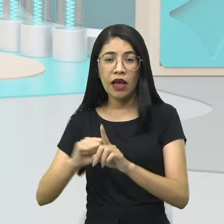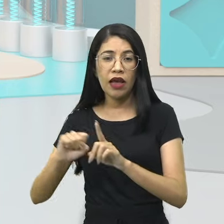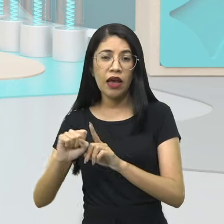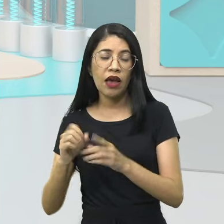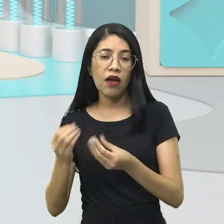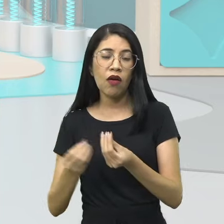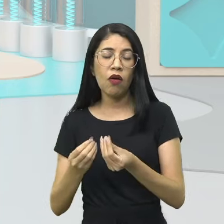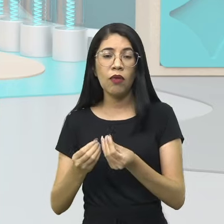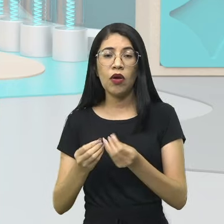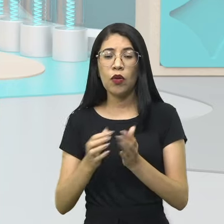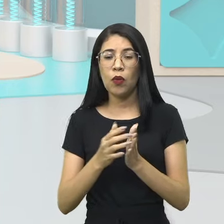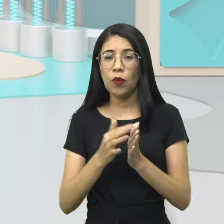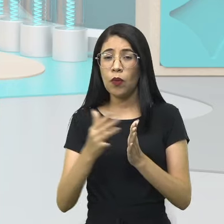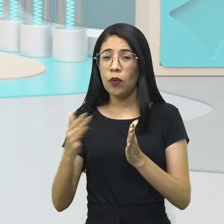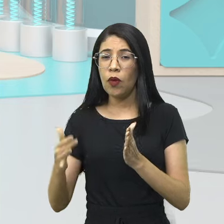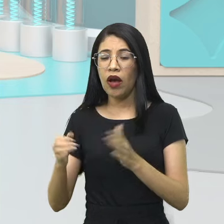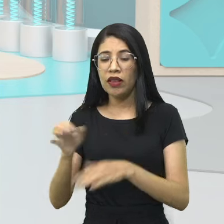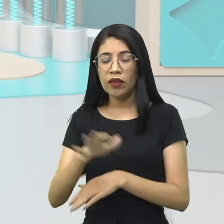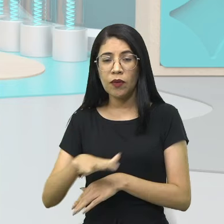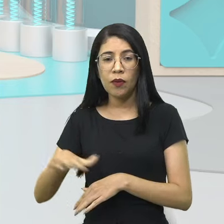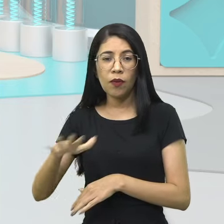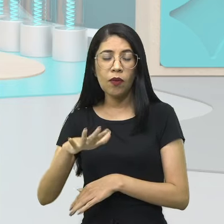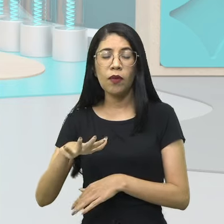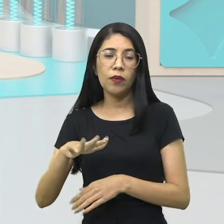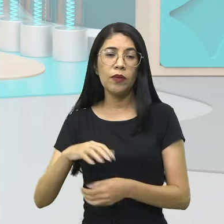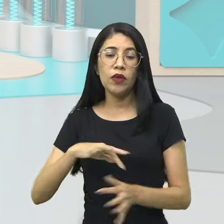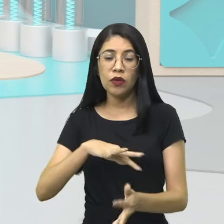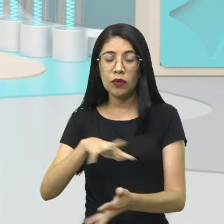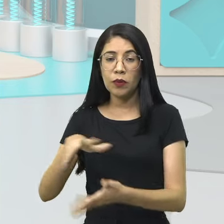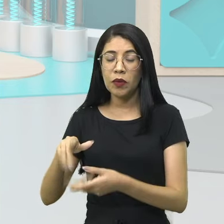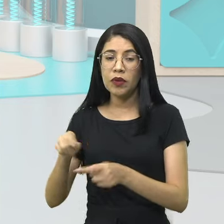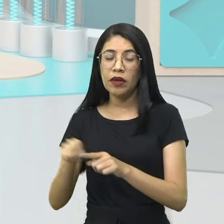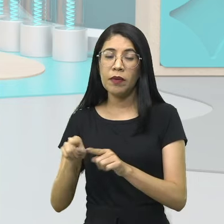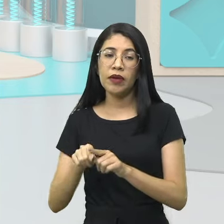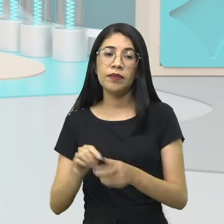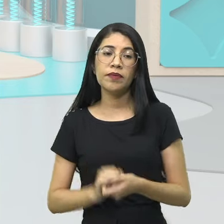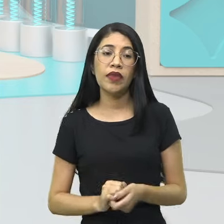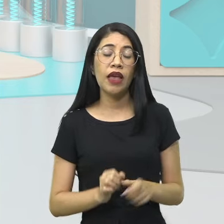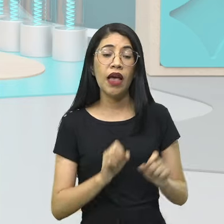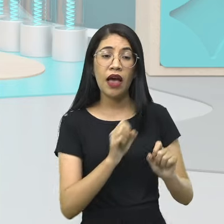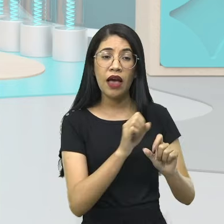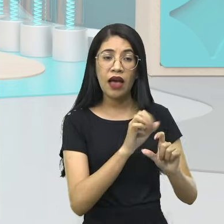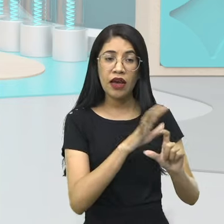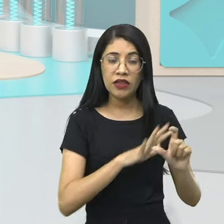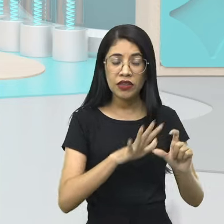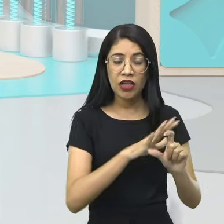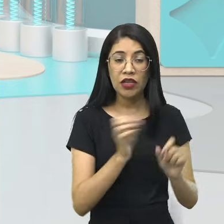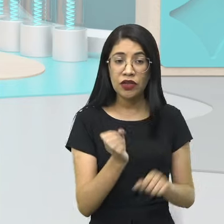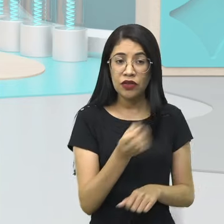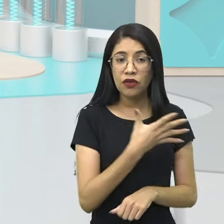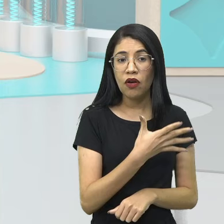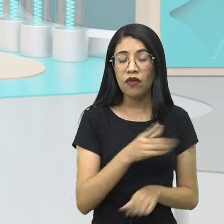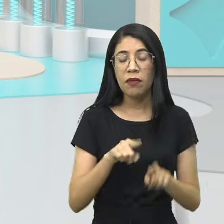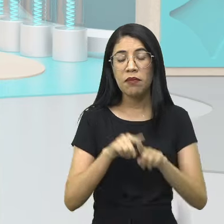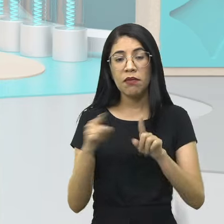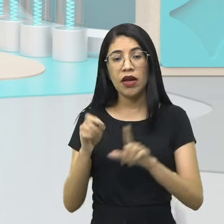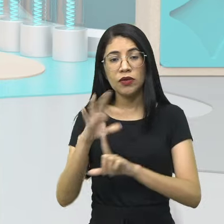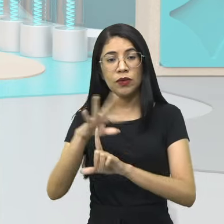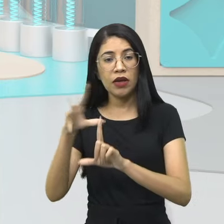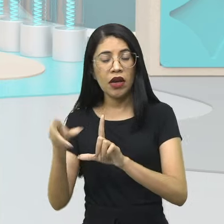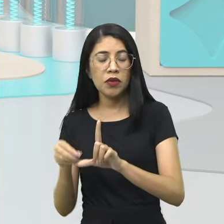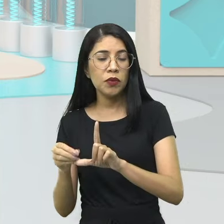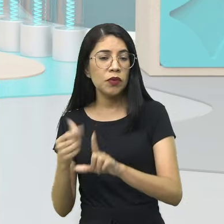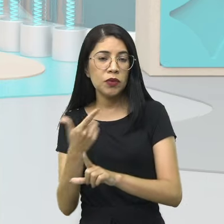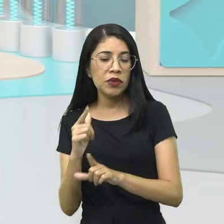forma atemporal e universal, né? A charge é atual, o cartoon não. Ele vai ser